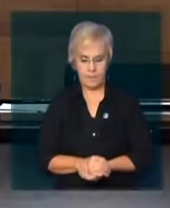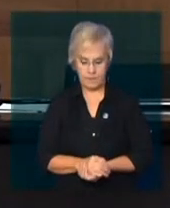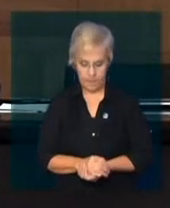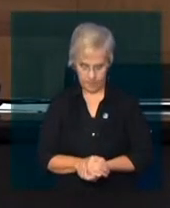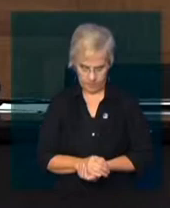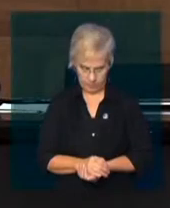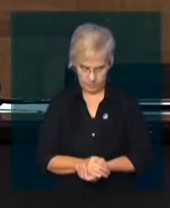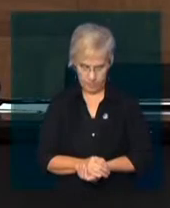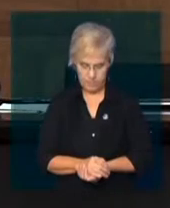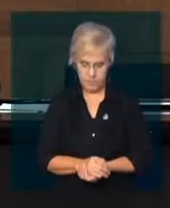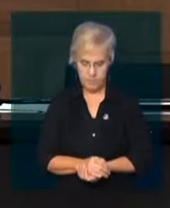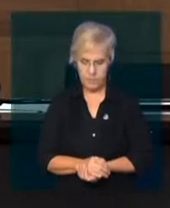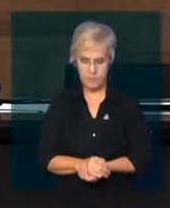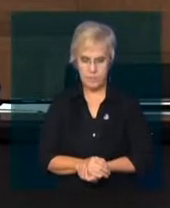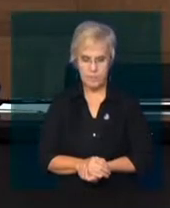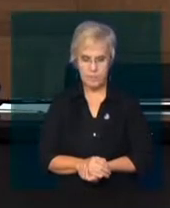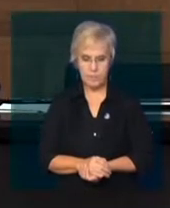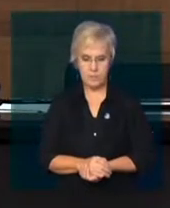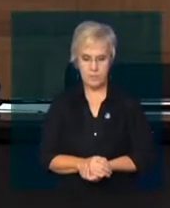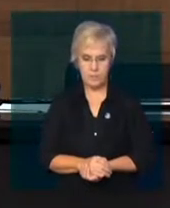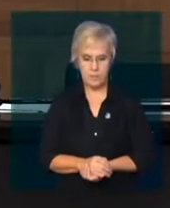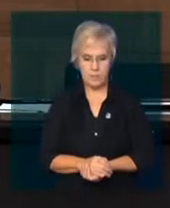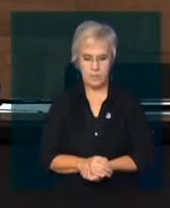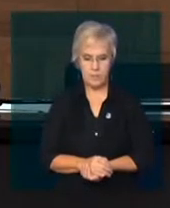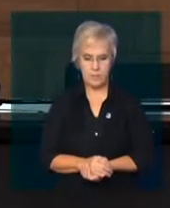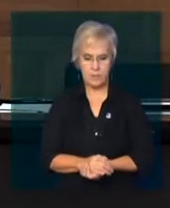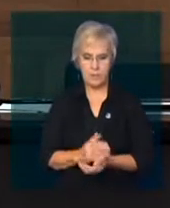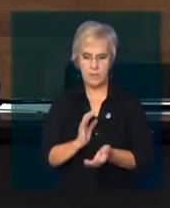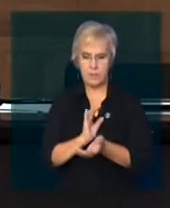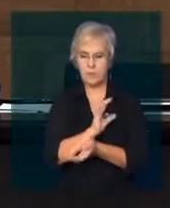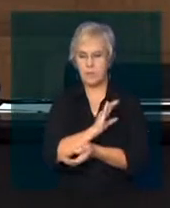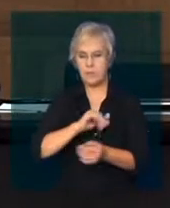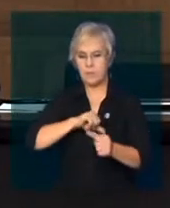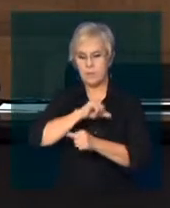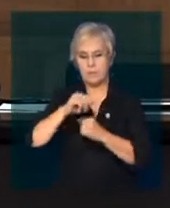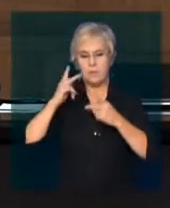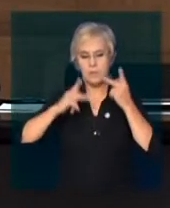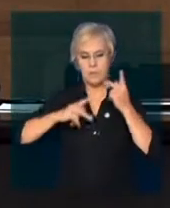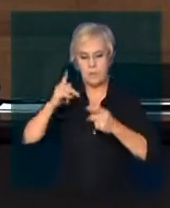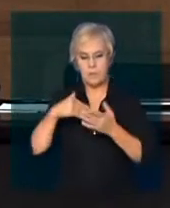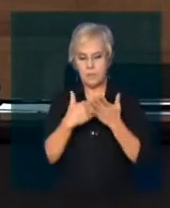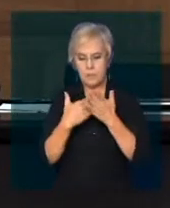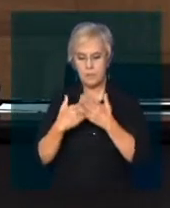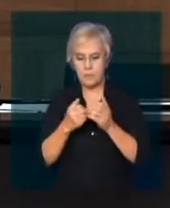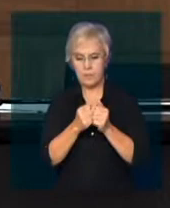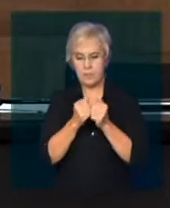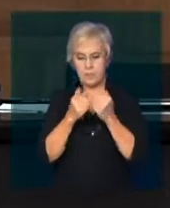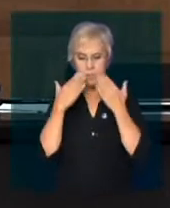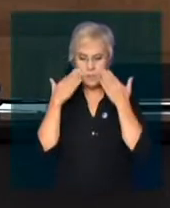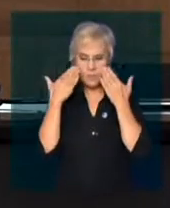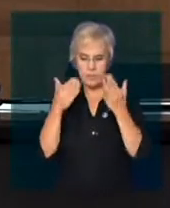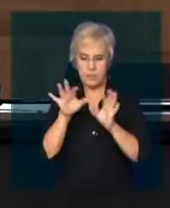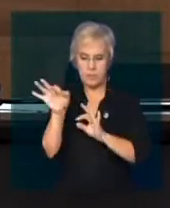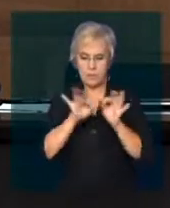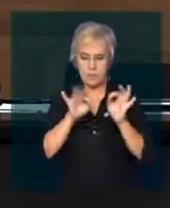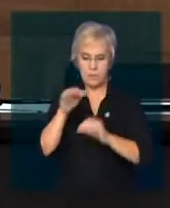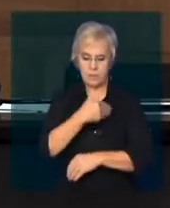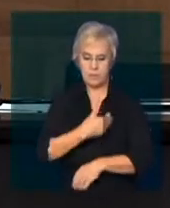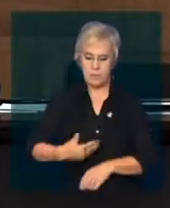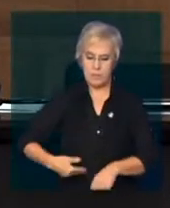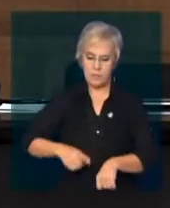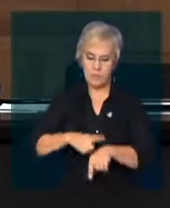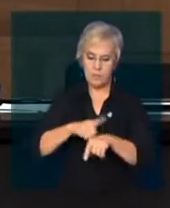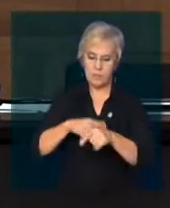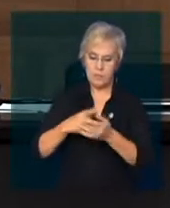candidatura, e muitos acabam deixando para durante a campanha. A Comissão da Reforma Política está analisando a obrigatoriedade da apresentação do plano de governo no momento do registro